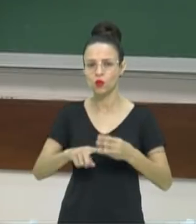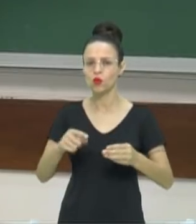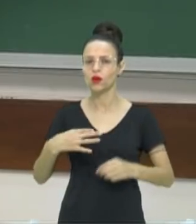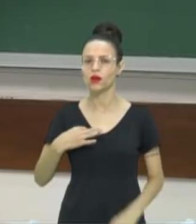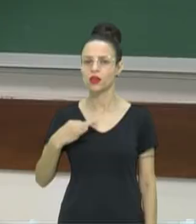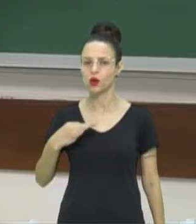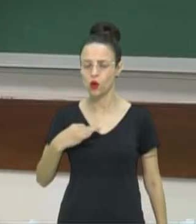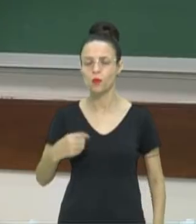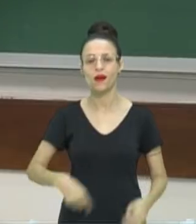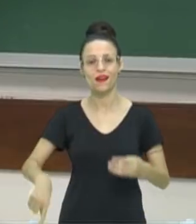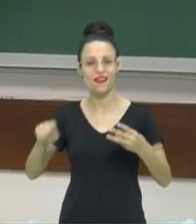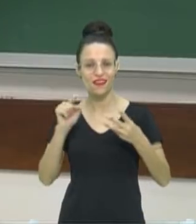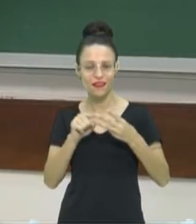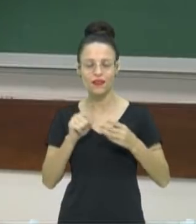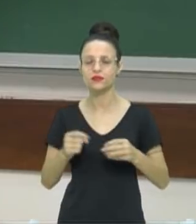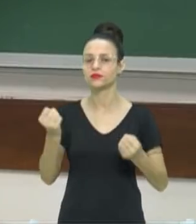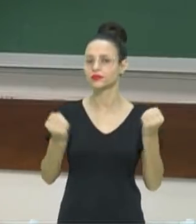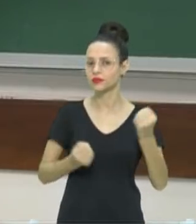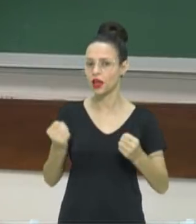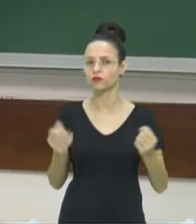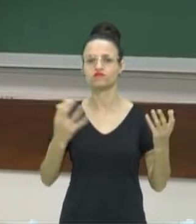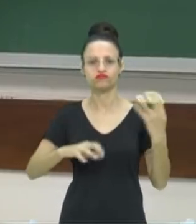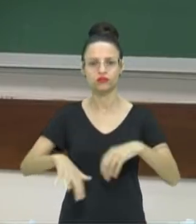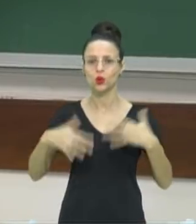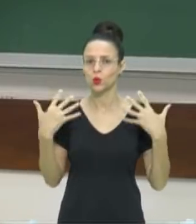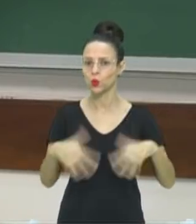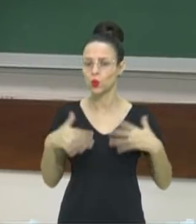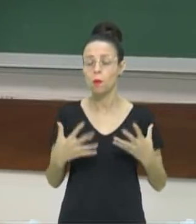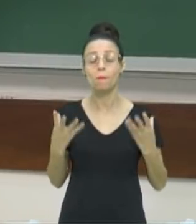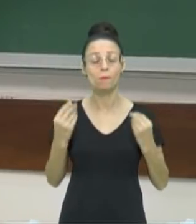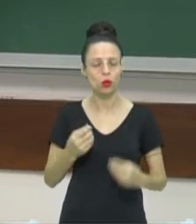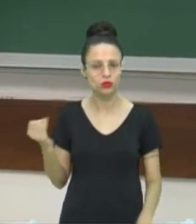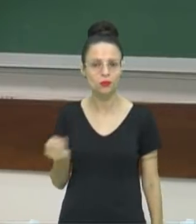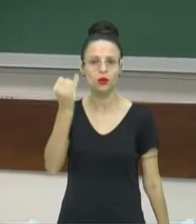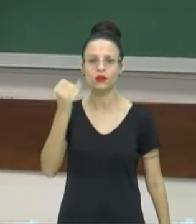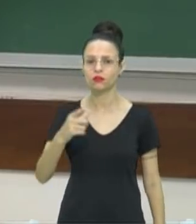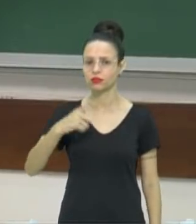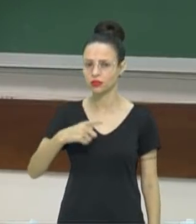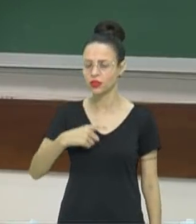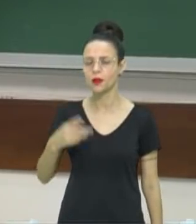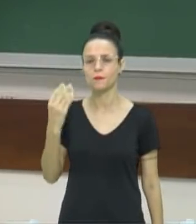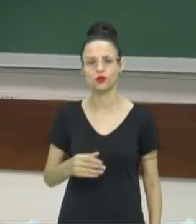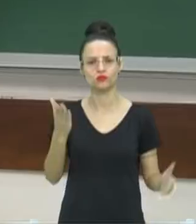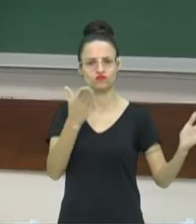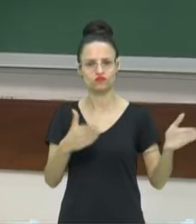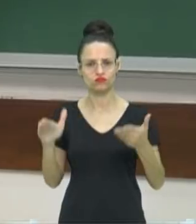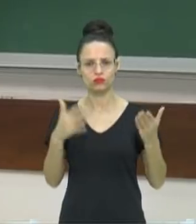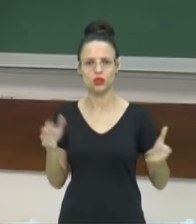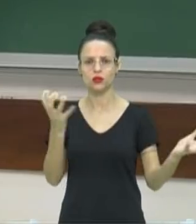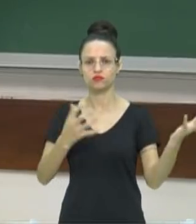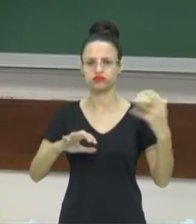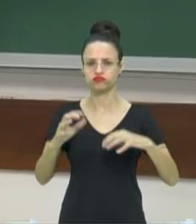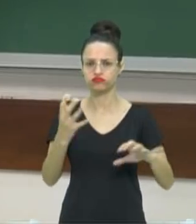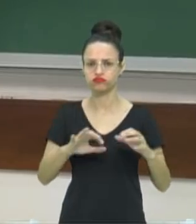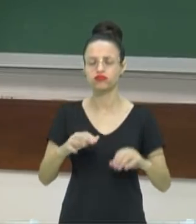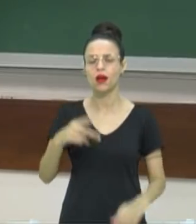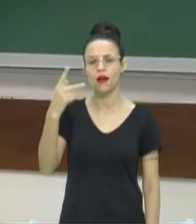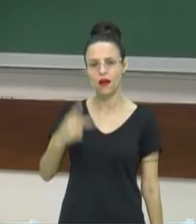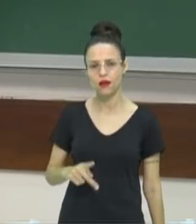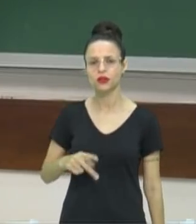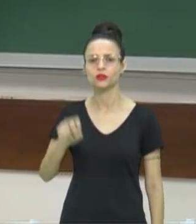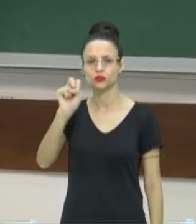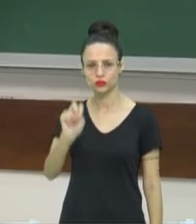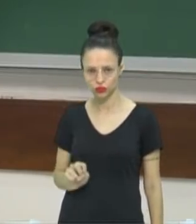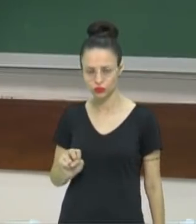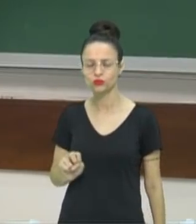muito significativa, tem grandes polos ali de produção automobilística na região sul, instalados na